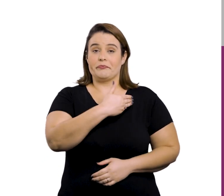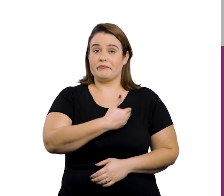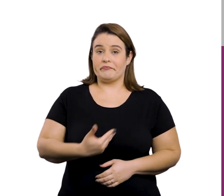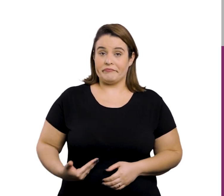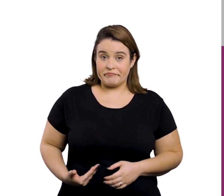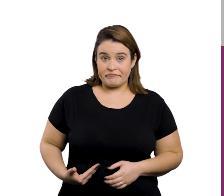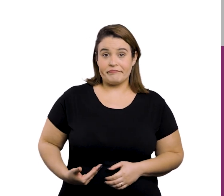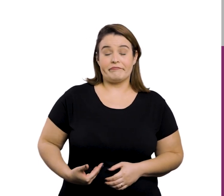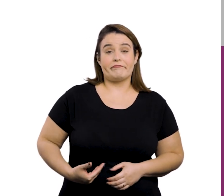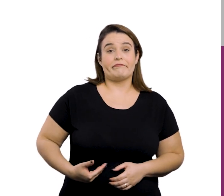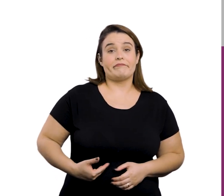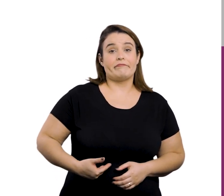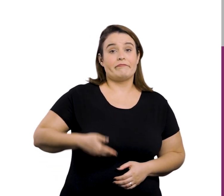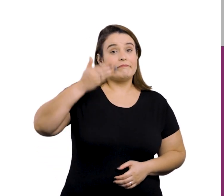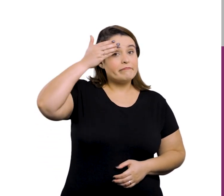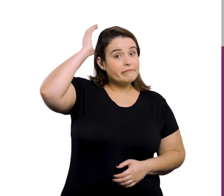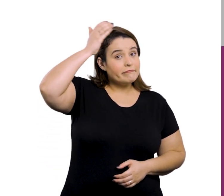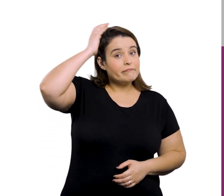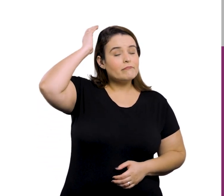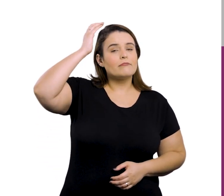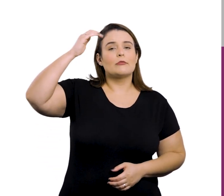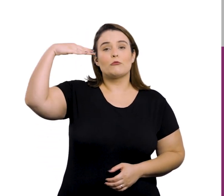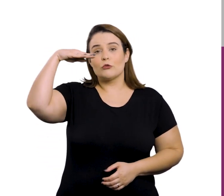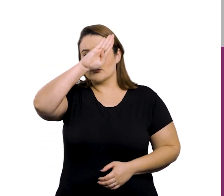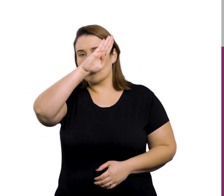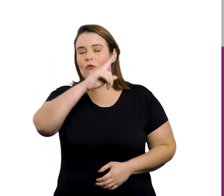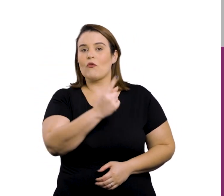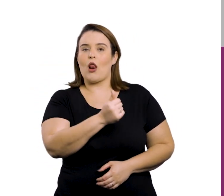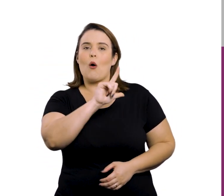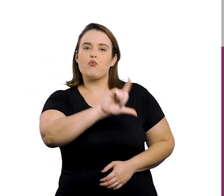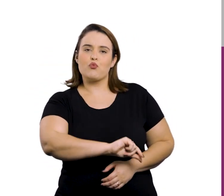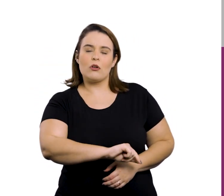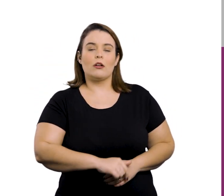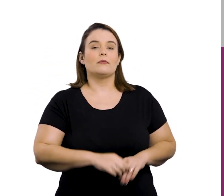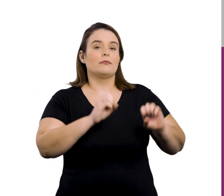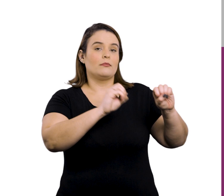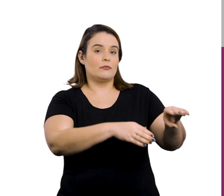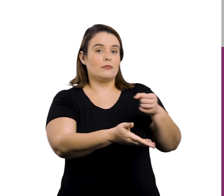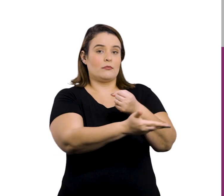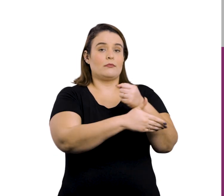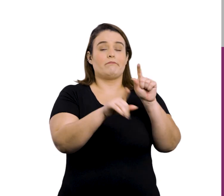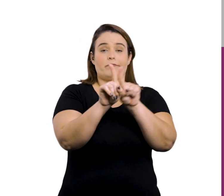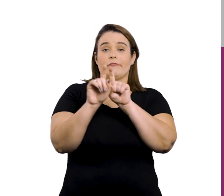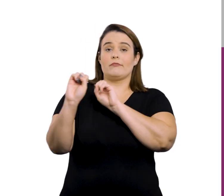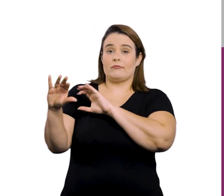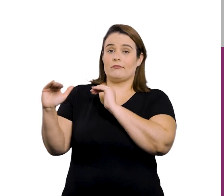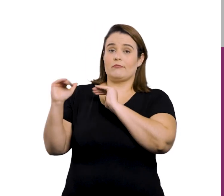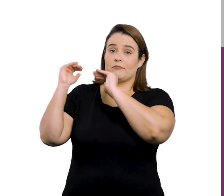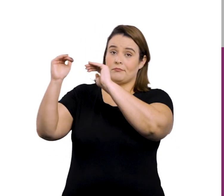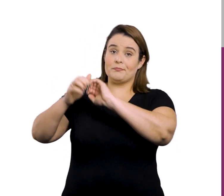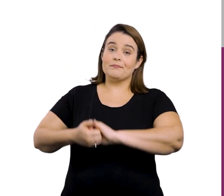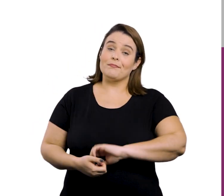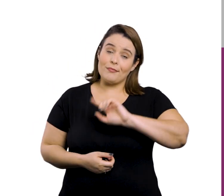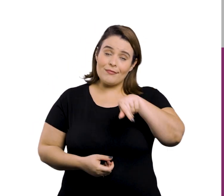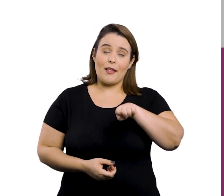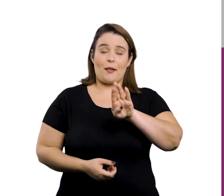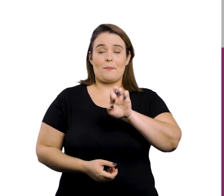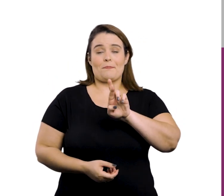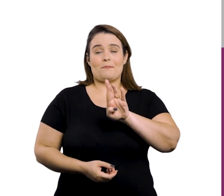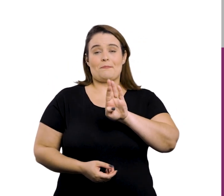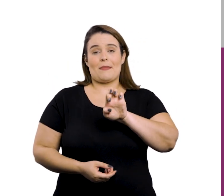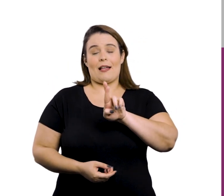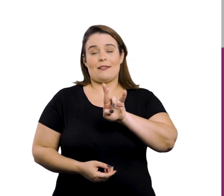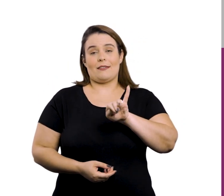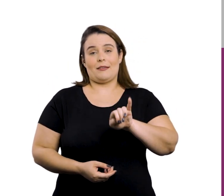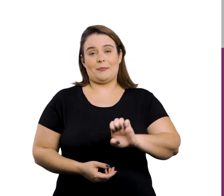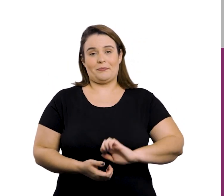R$ 15. E nos governos Temer e Bolsonaro, esses valores estão caindo, tanto na educação básica quanto na educação